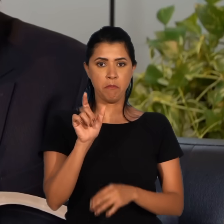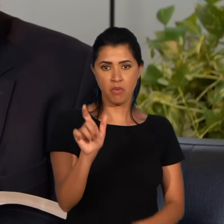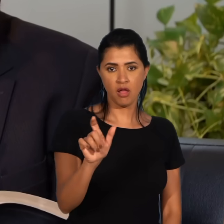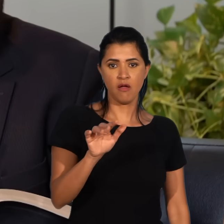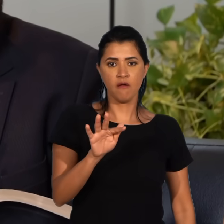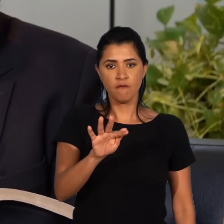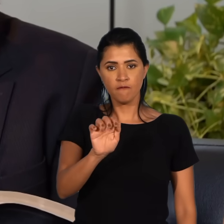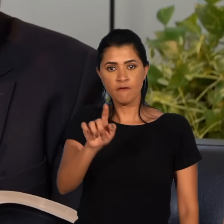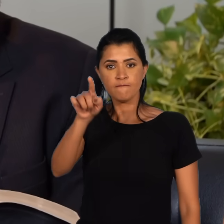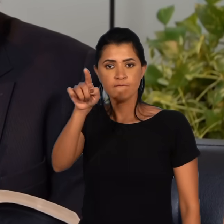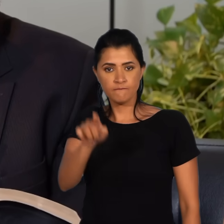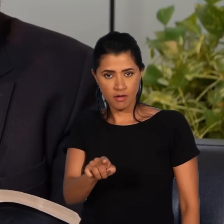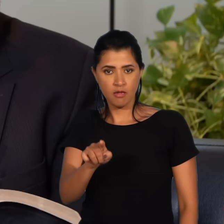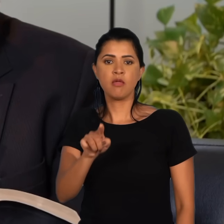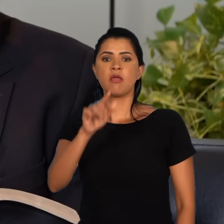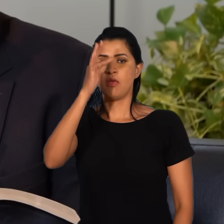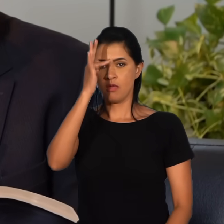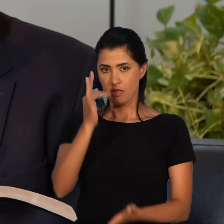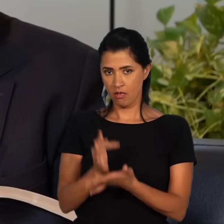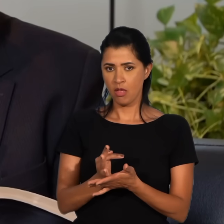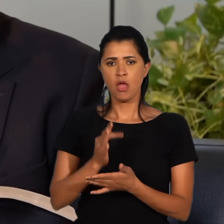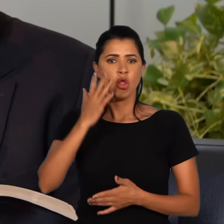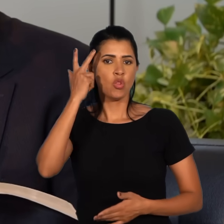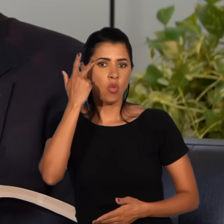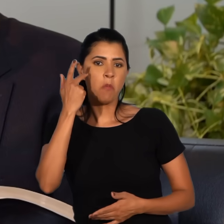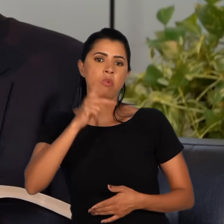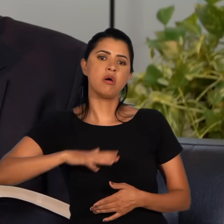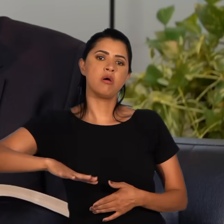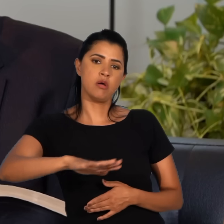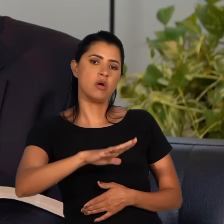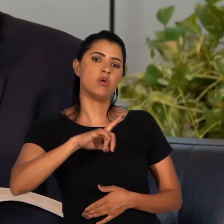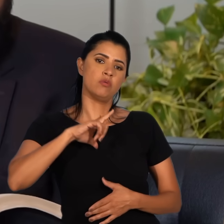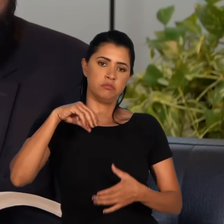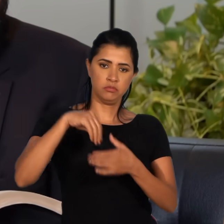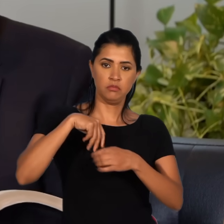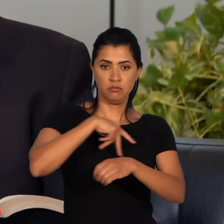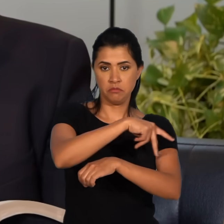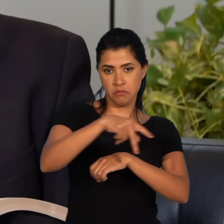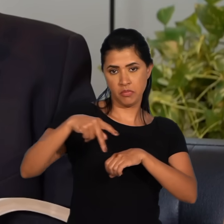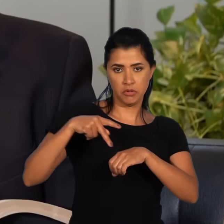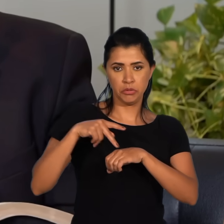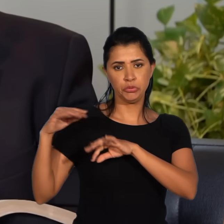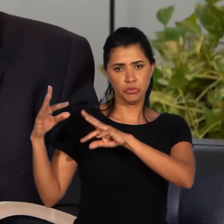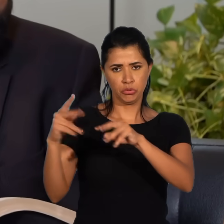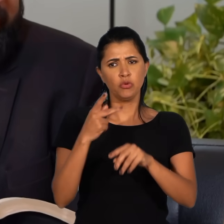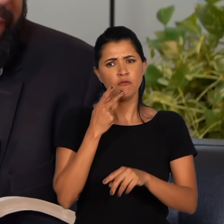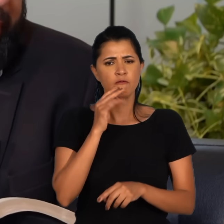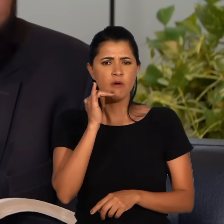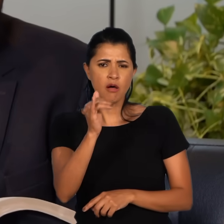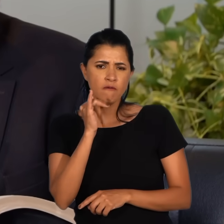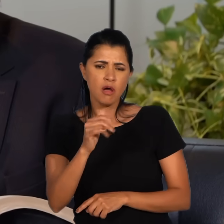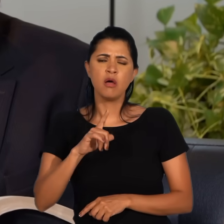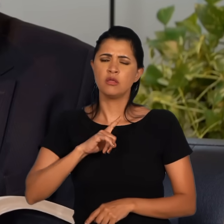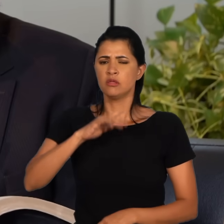fé e isso é muito comum no nosso no nosso meio né no a aqui no nosso país todo mundo diz que